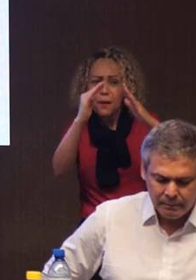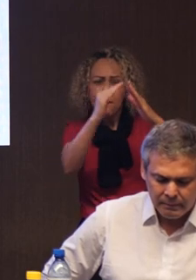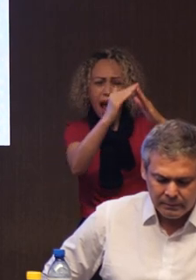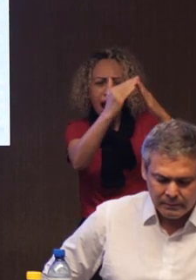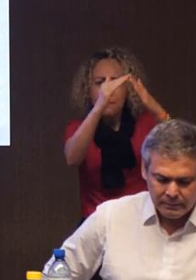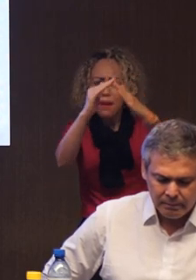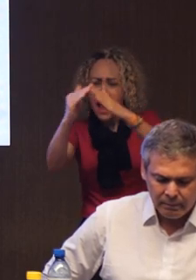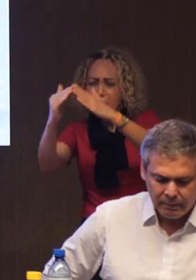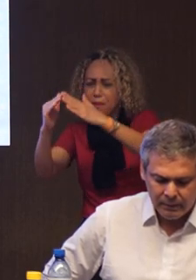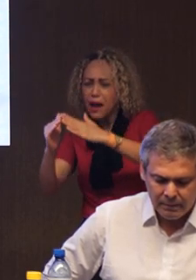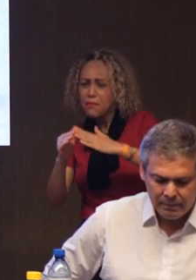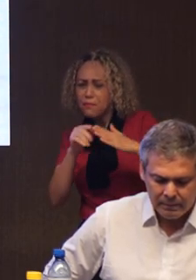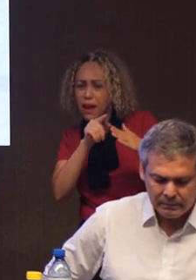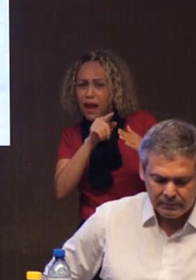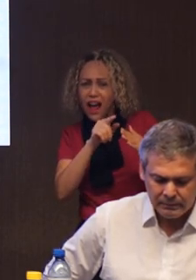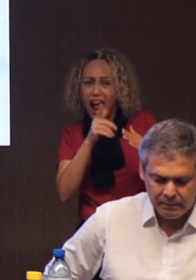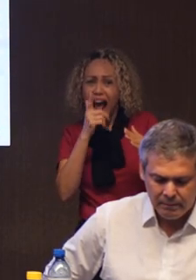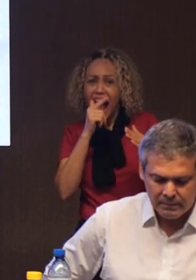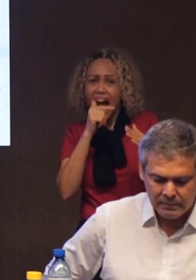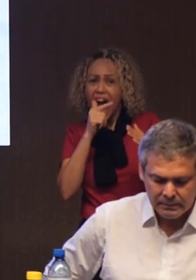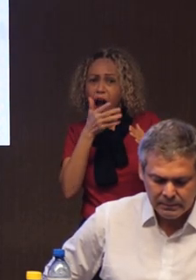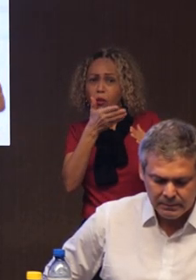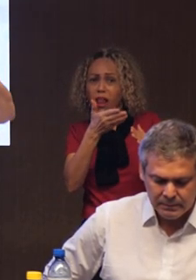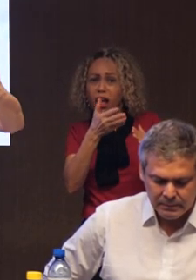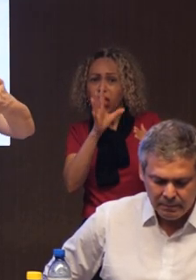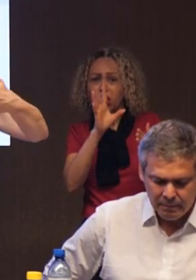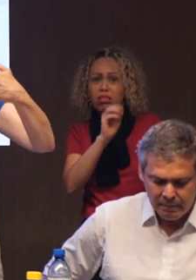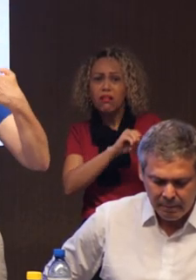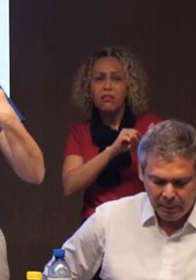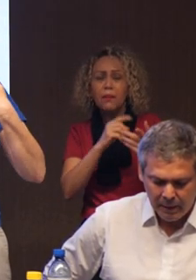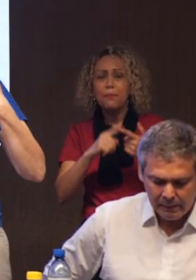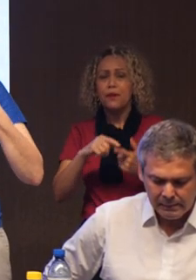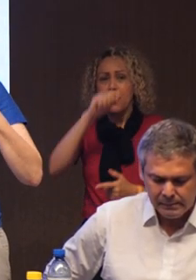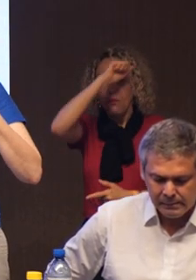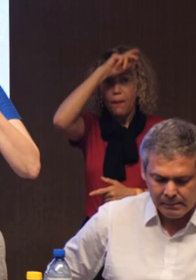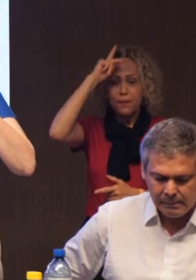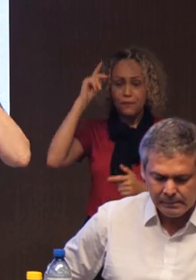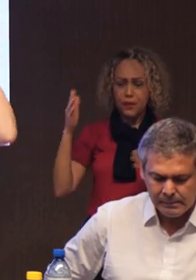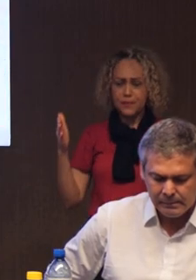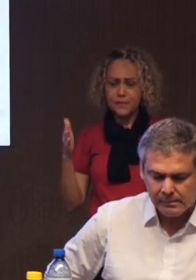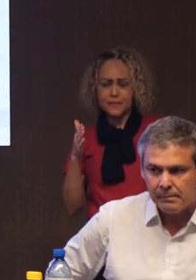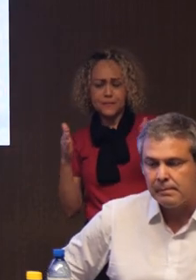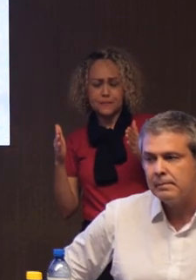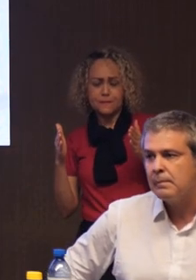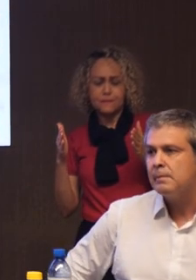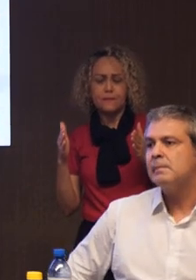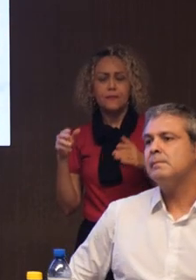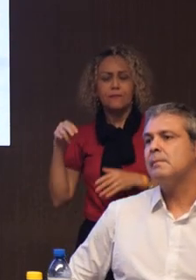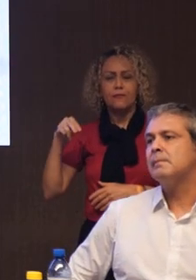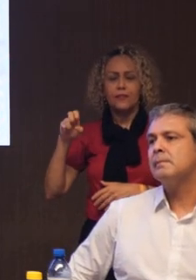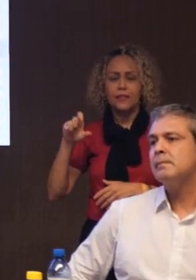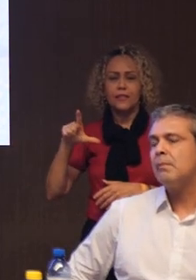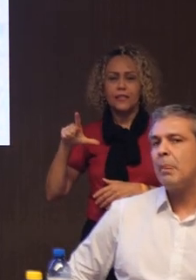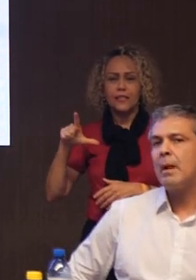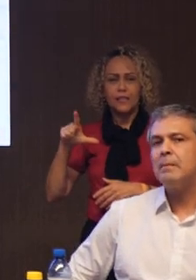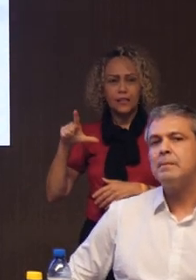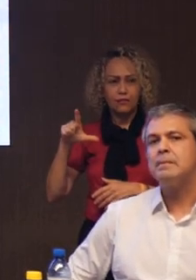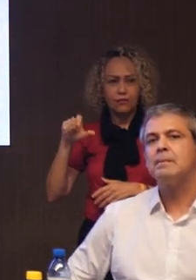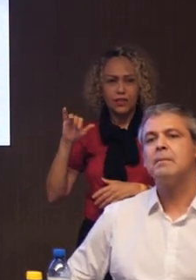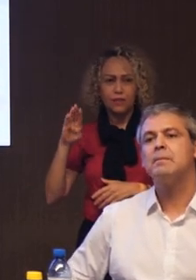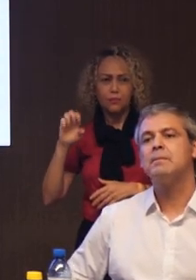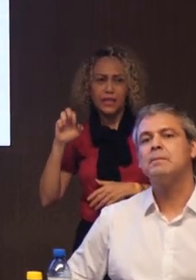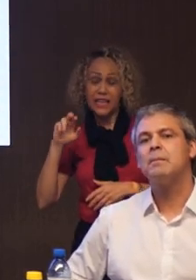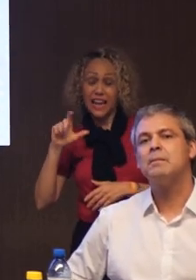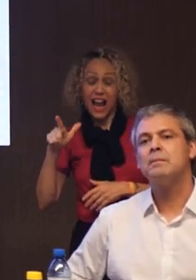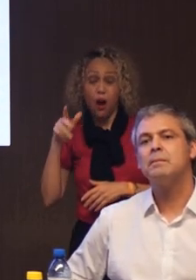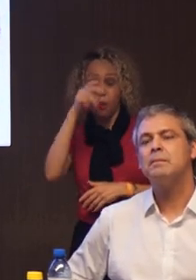prefeito, de caráter neoliberal politicamente, porque o nosso enfrentamento aqui é político e não pessoal, mas o projeto